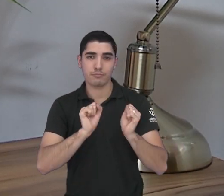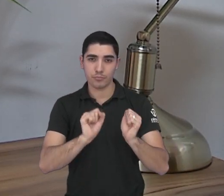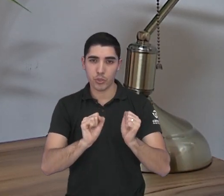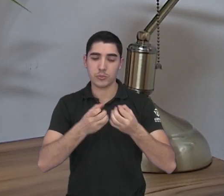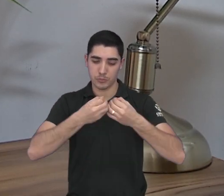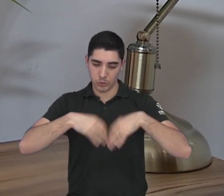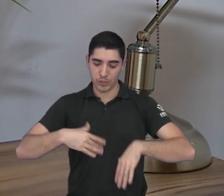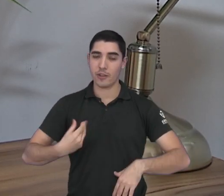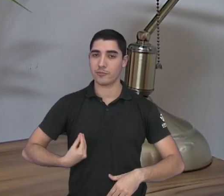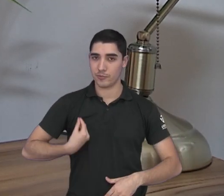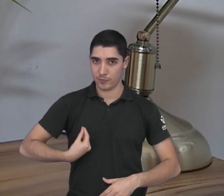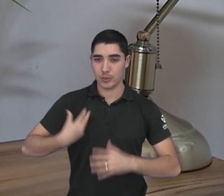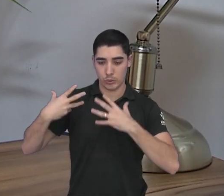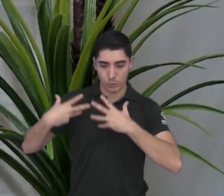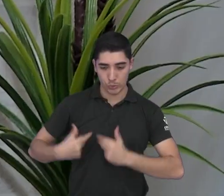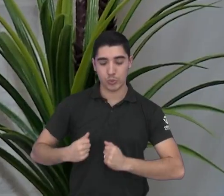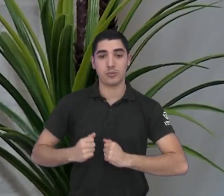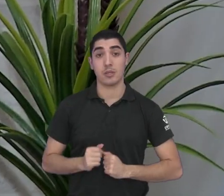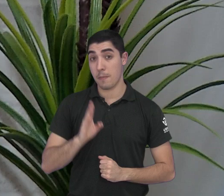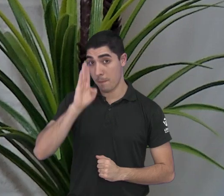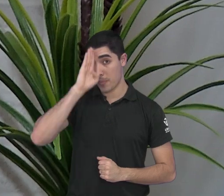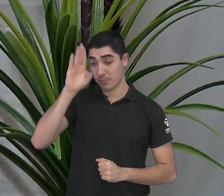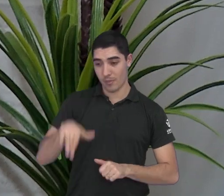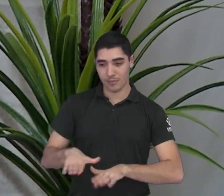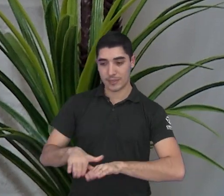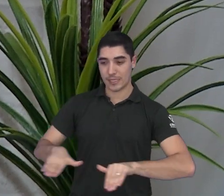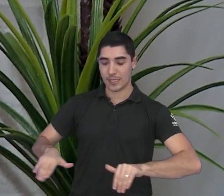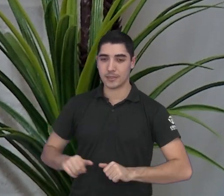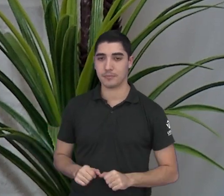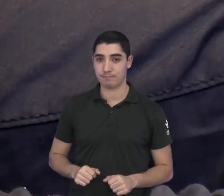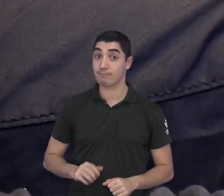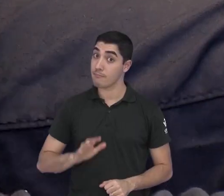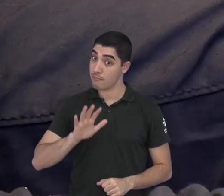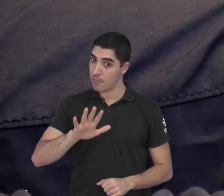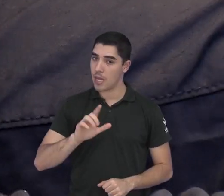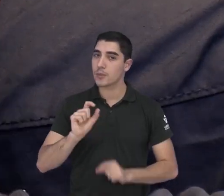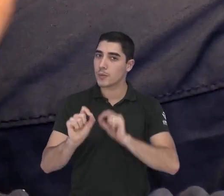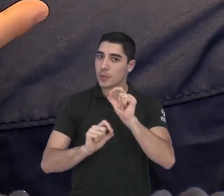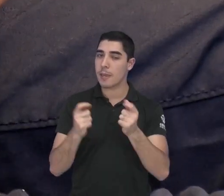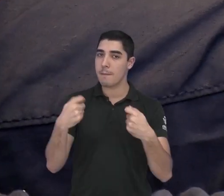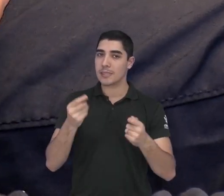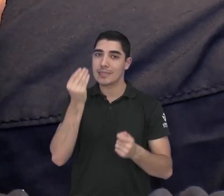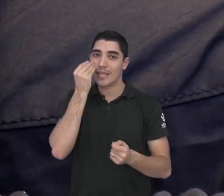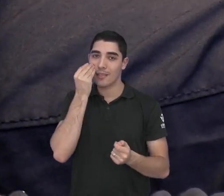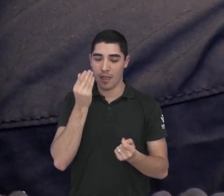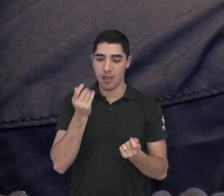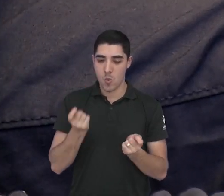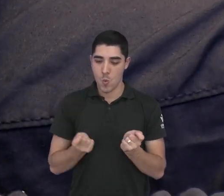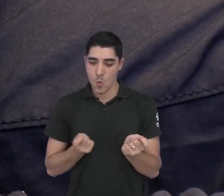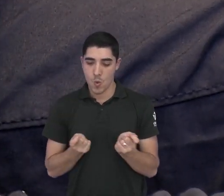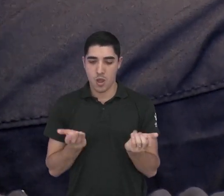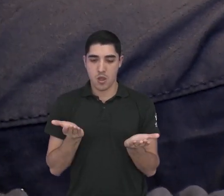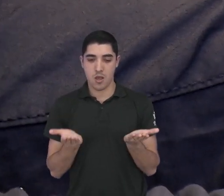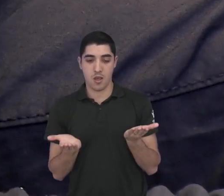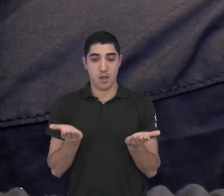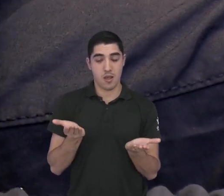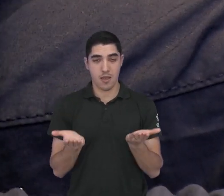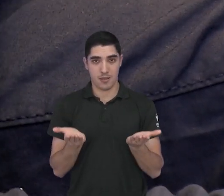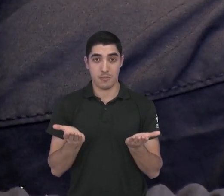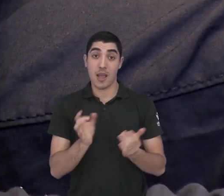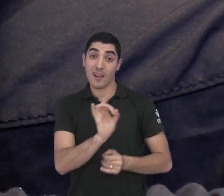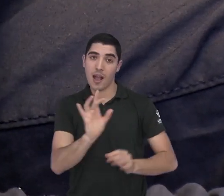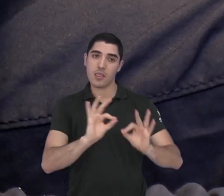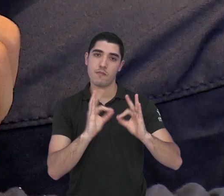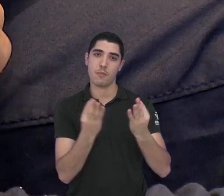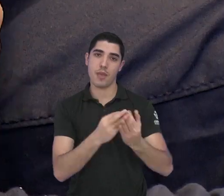impacta todas as etapas da vida, principalmente a infância. Mas é preciso equilibrar essa exposição à